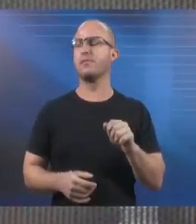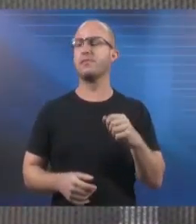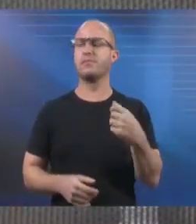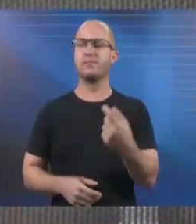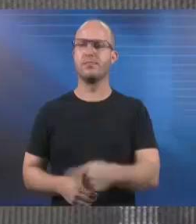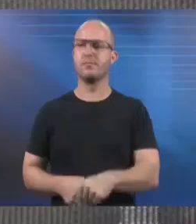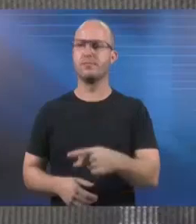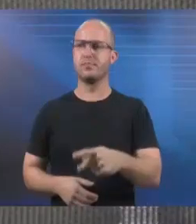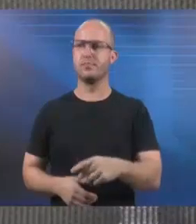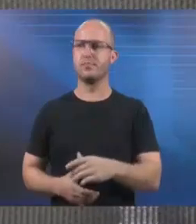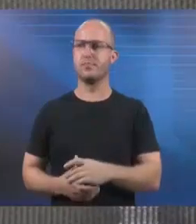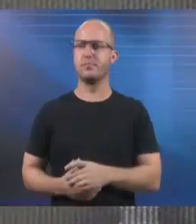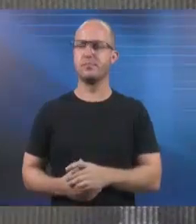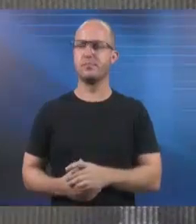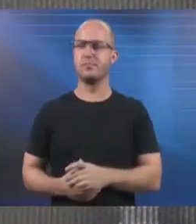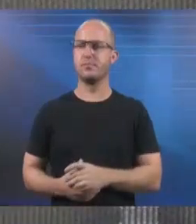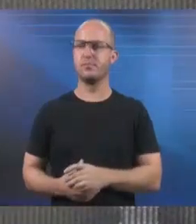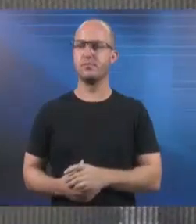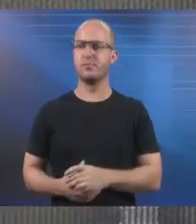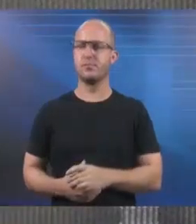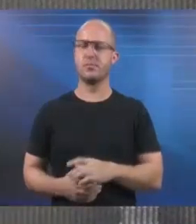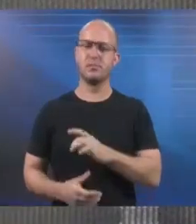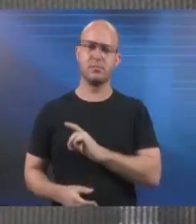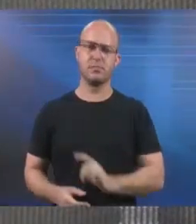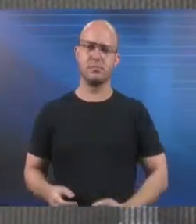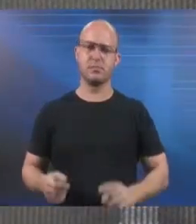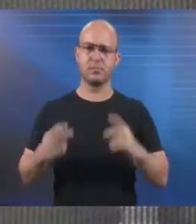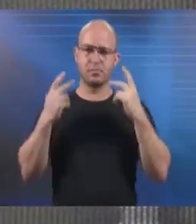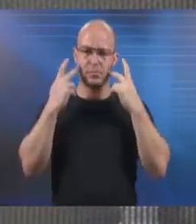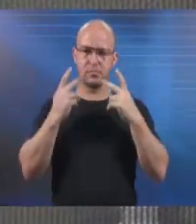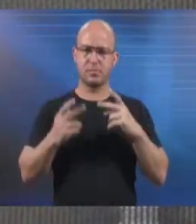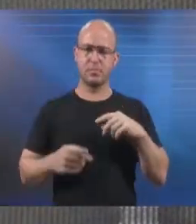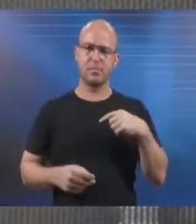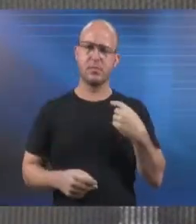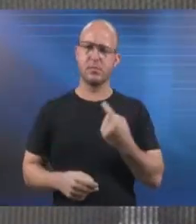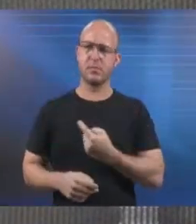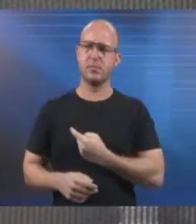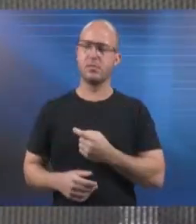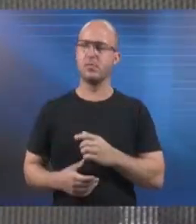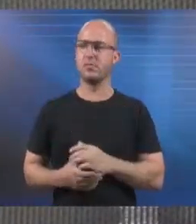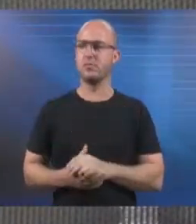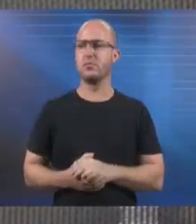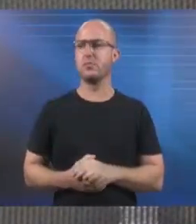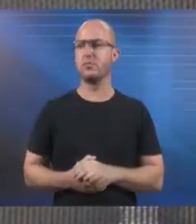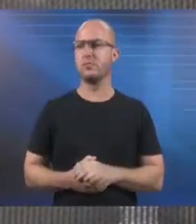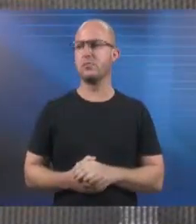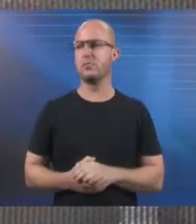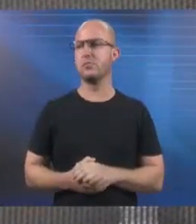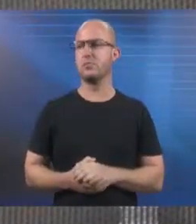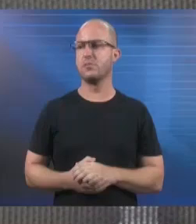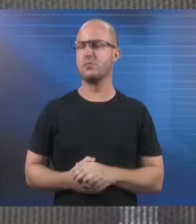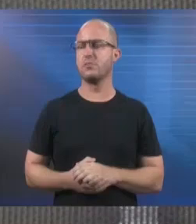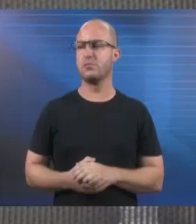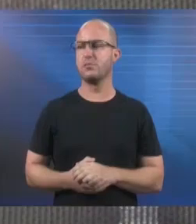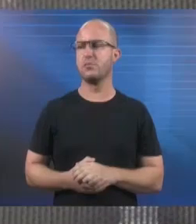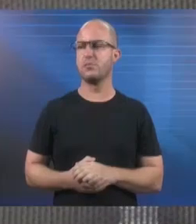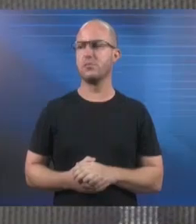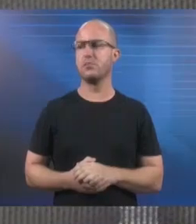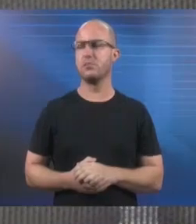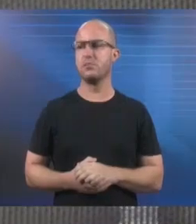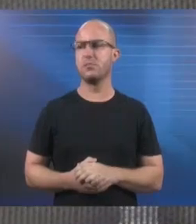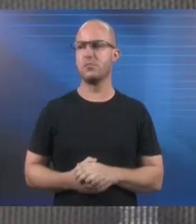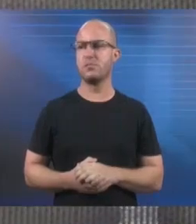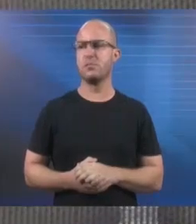tem um debate e o deputado Hermano falou muito bem que nós aqui estamos eh garantindo que esse